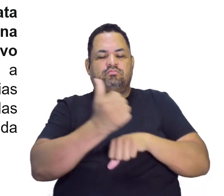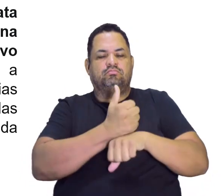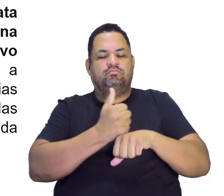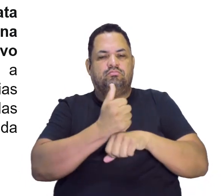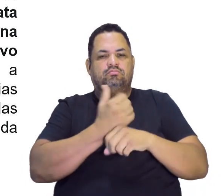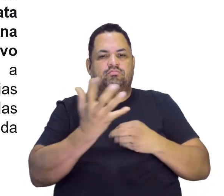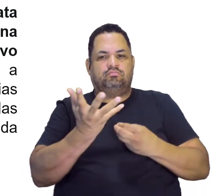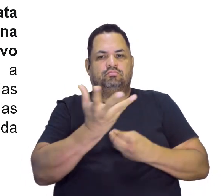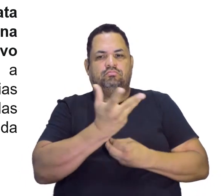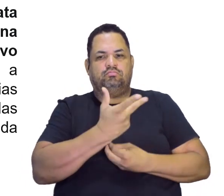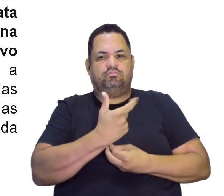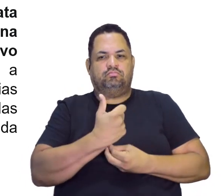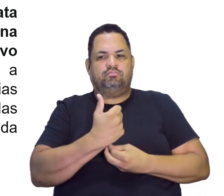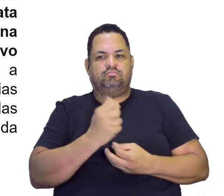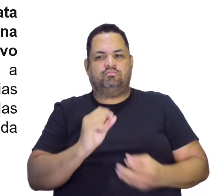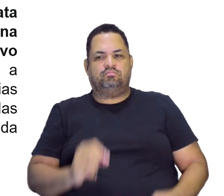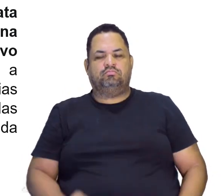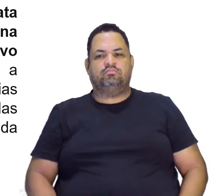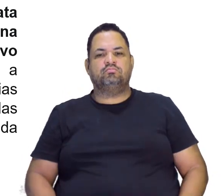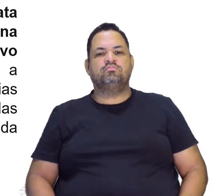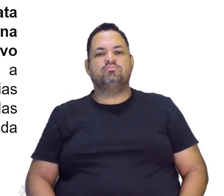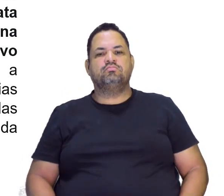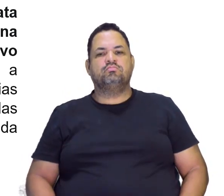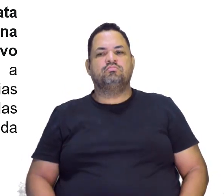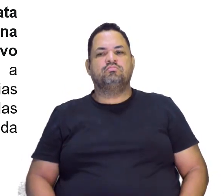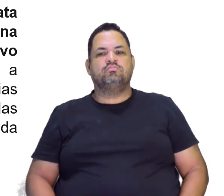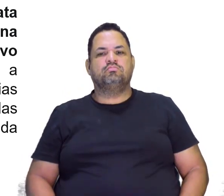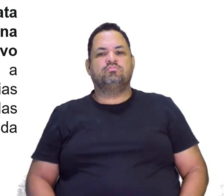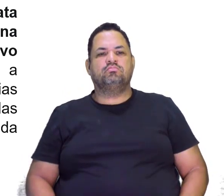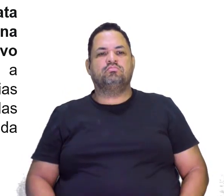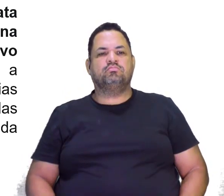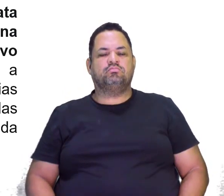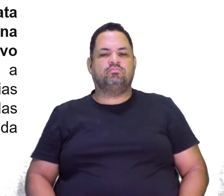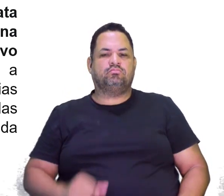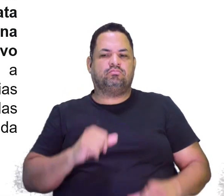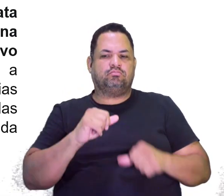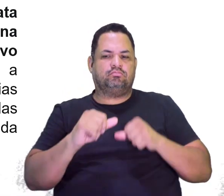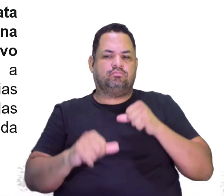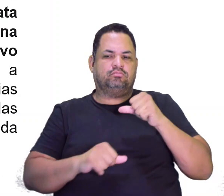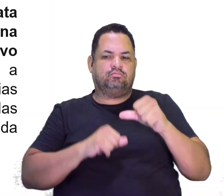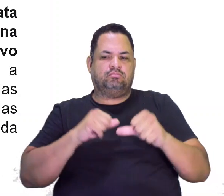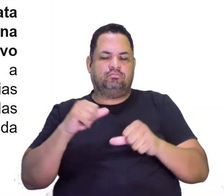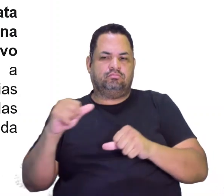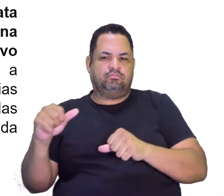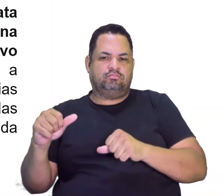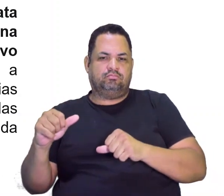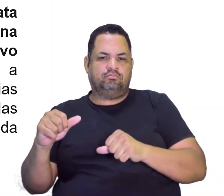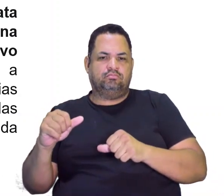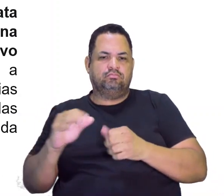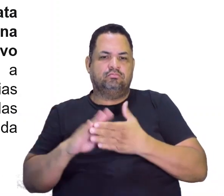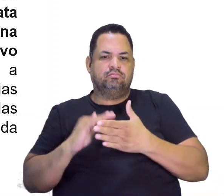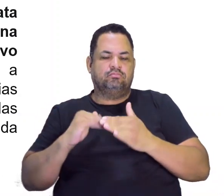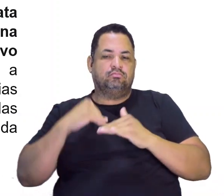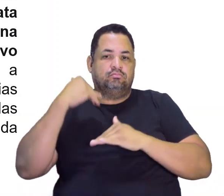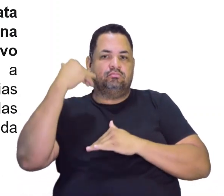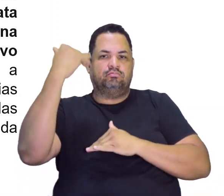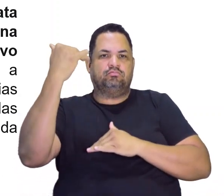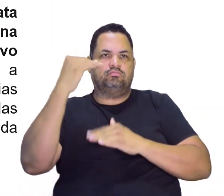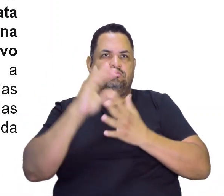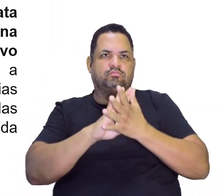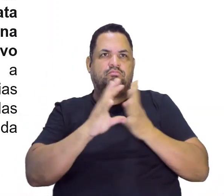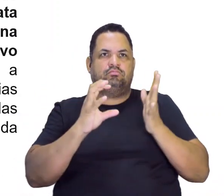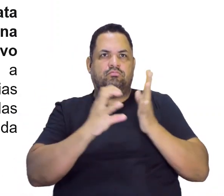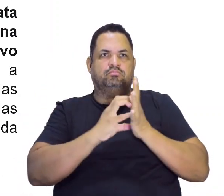né já é uma uma uma transgressão né E aí ela coloca o